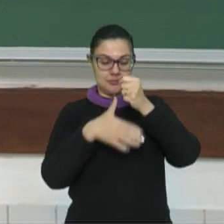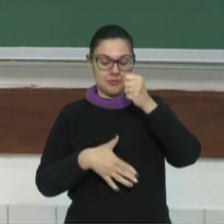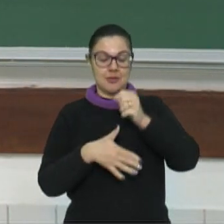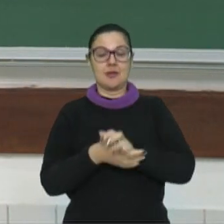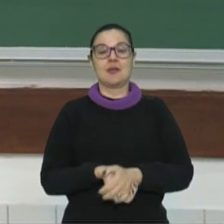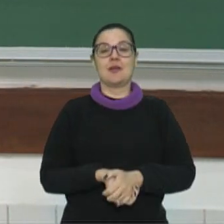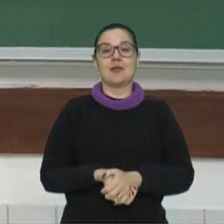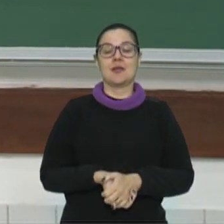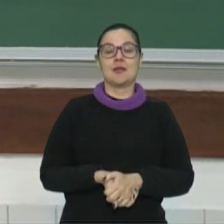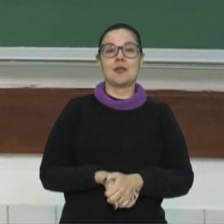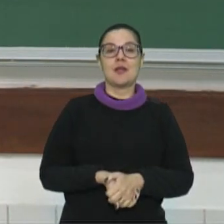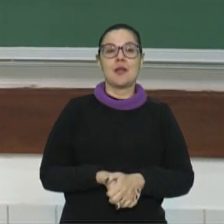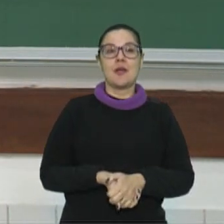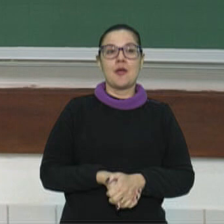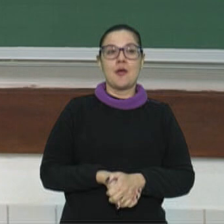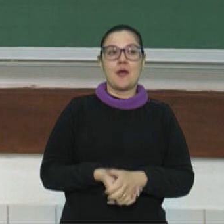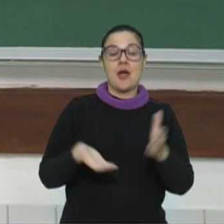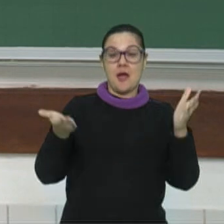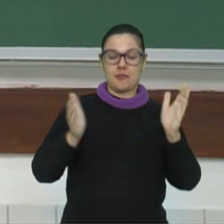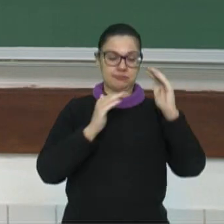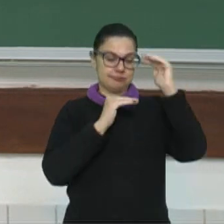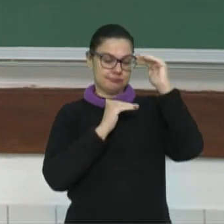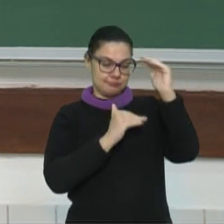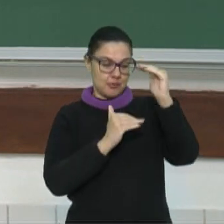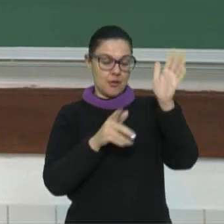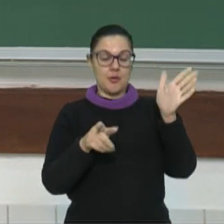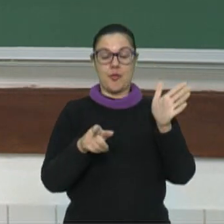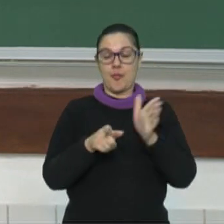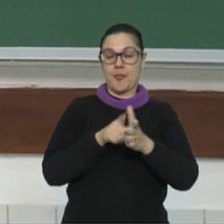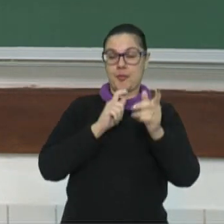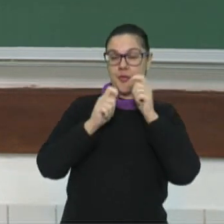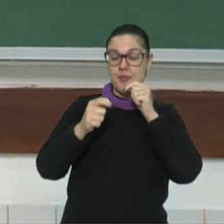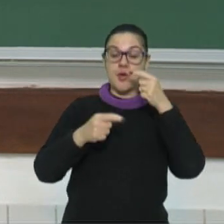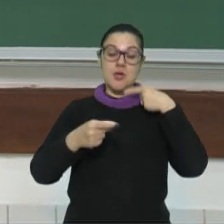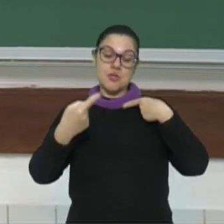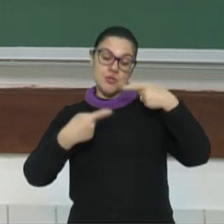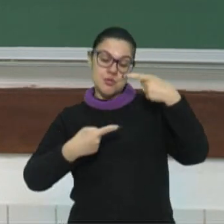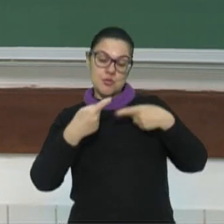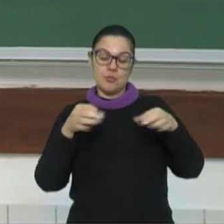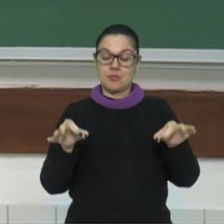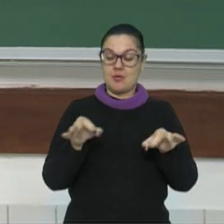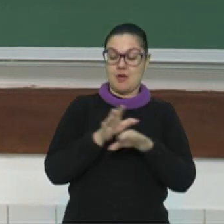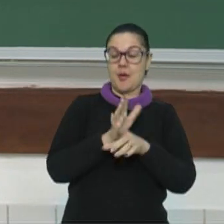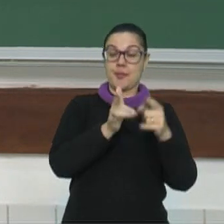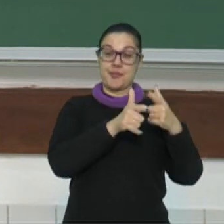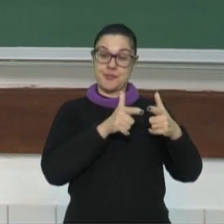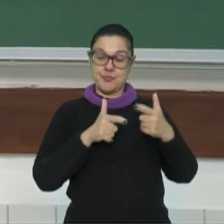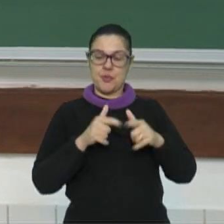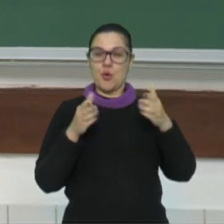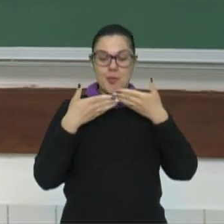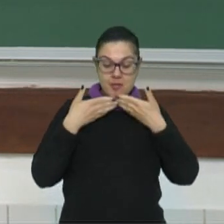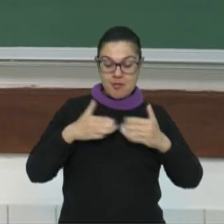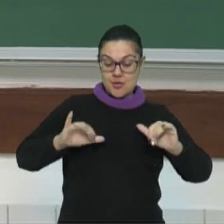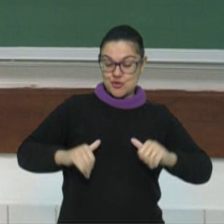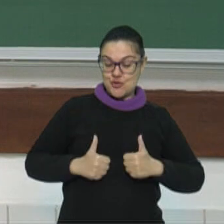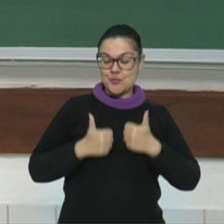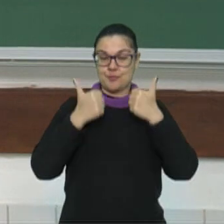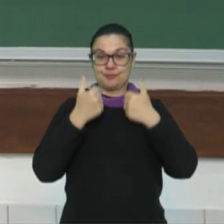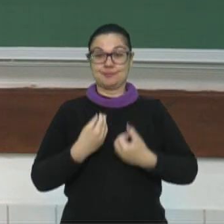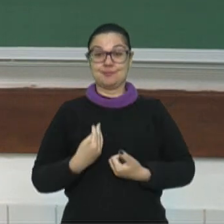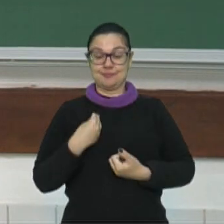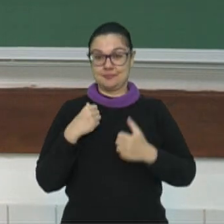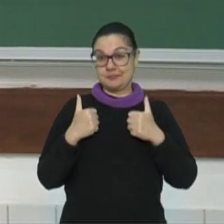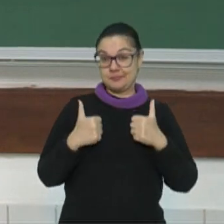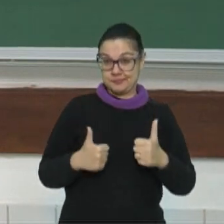nossa reportagem. A gente está numa parte da reportagem que está discutindo como a gente resolve essa questão, como a gente melhora, trabalha isso,